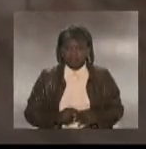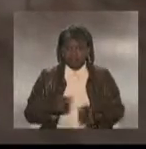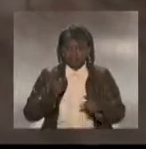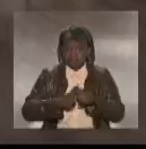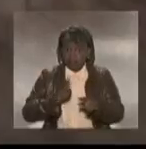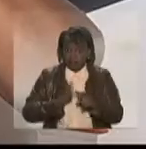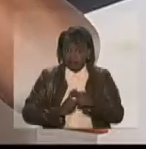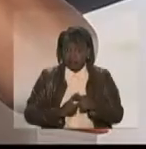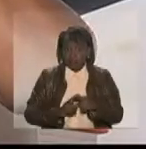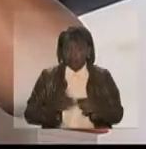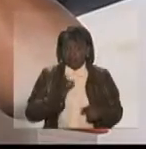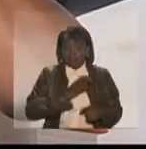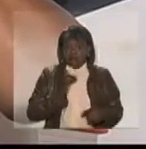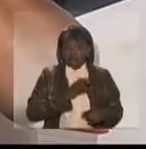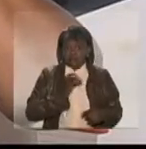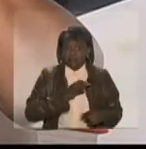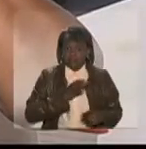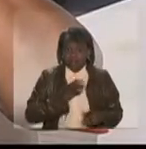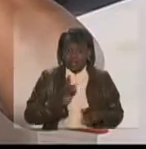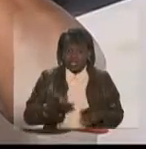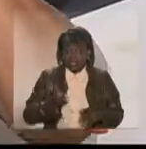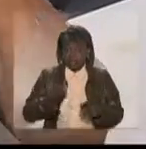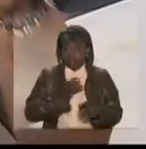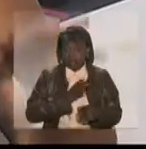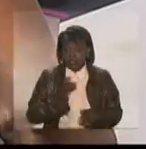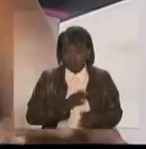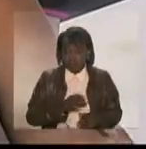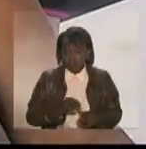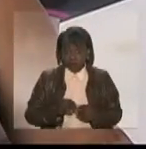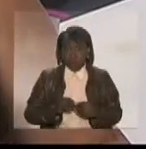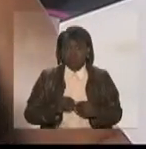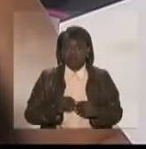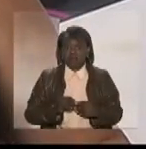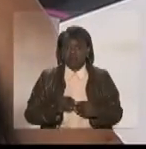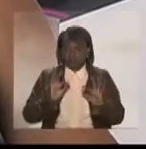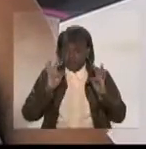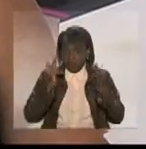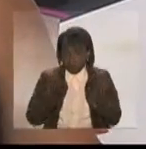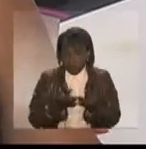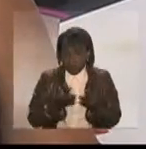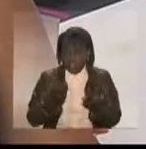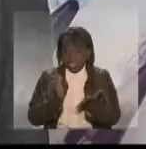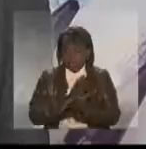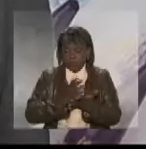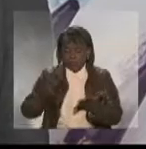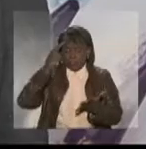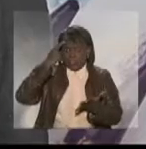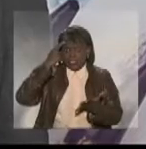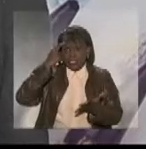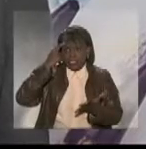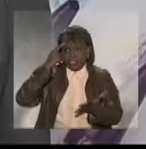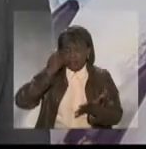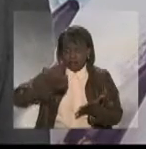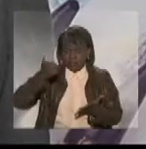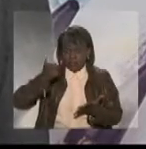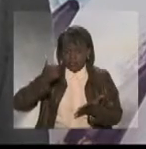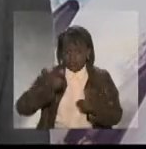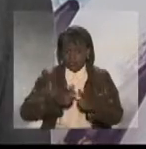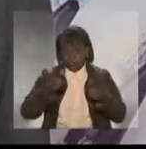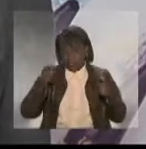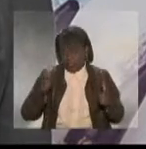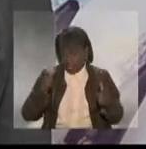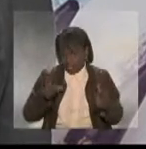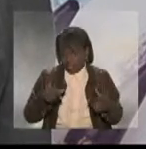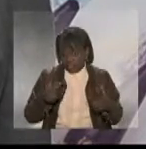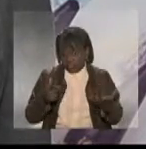muito. pelo fato do medo, né? Sempre está presente o medo. Na Muitas família, pensam, a primeira opção delas, da maioria,